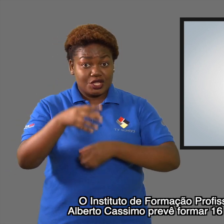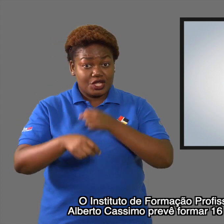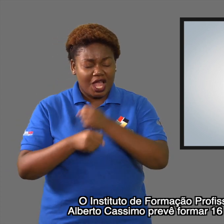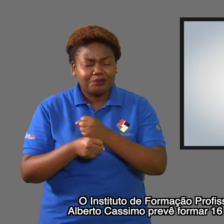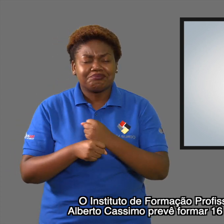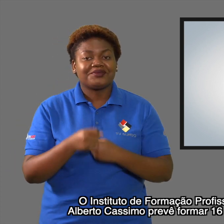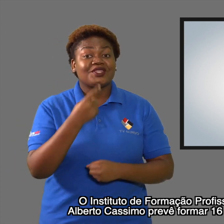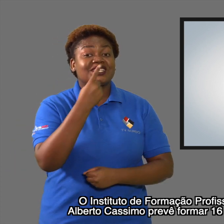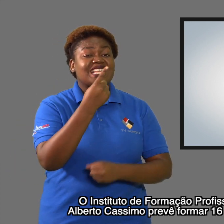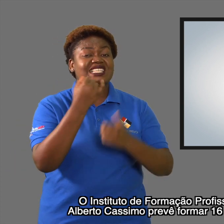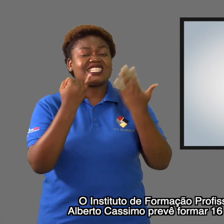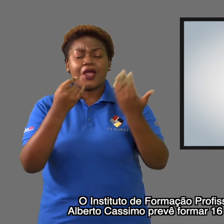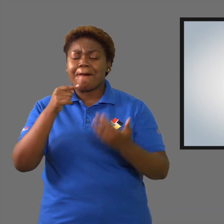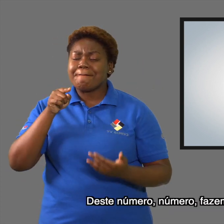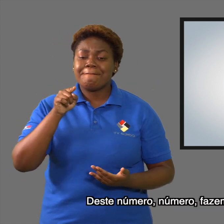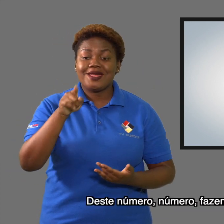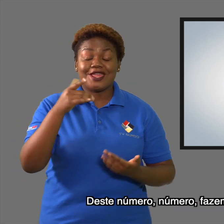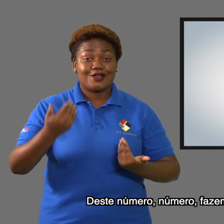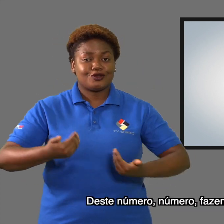jovens no presente ano.